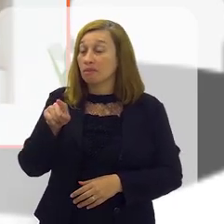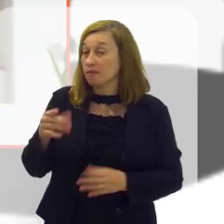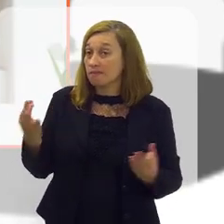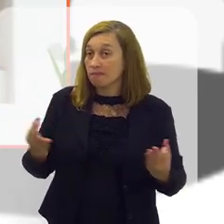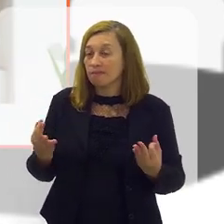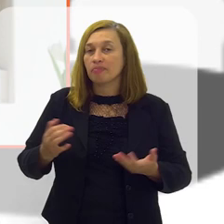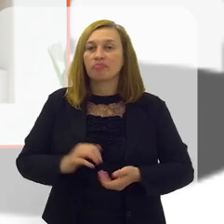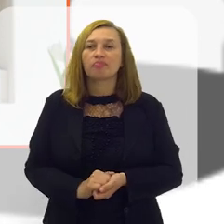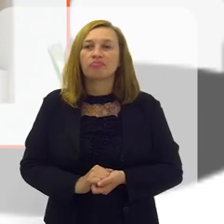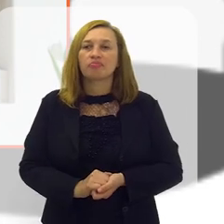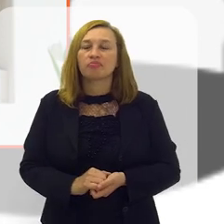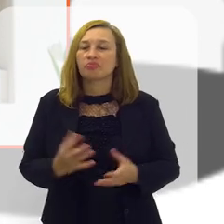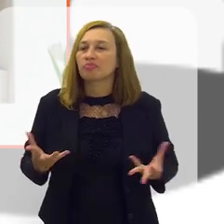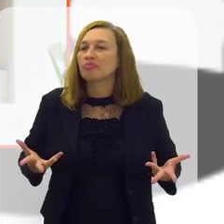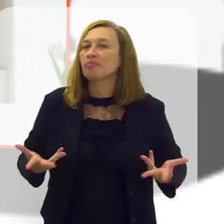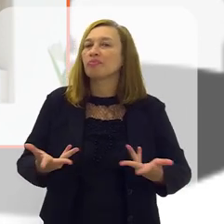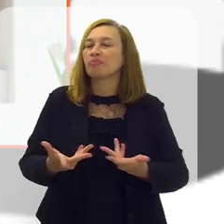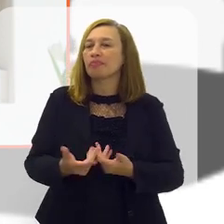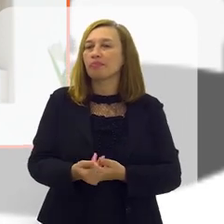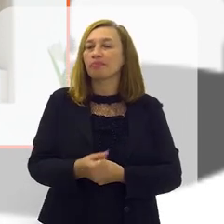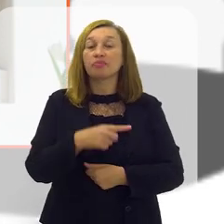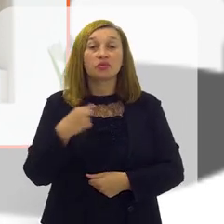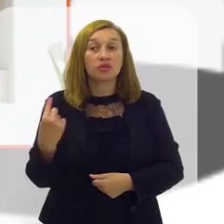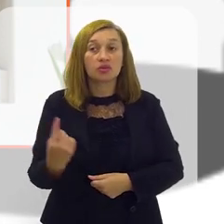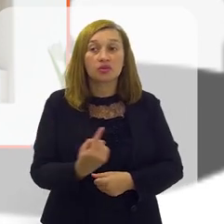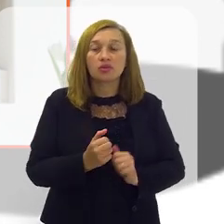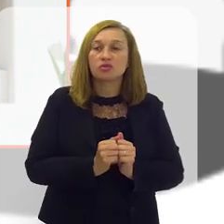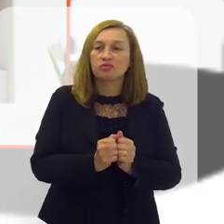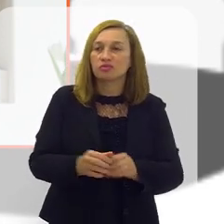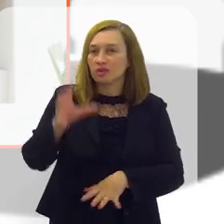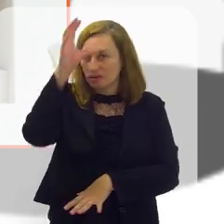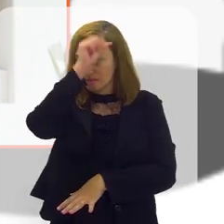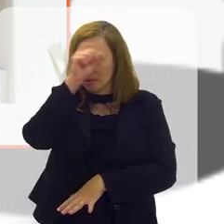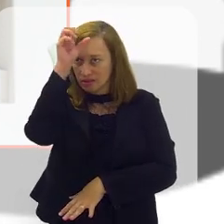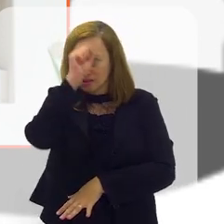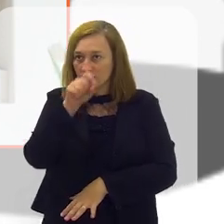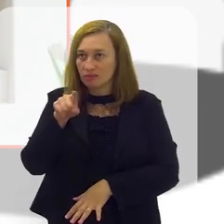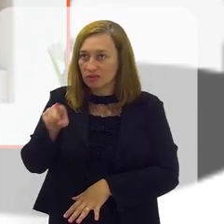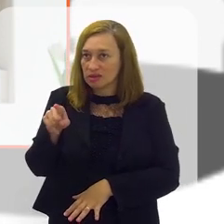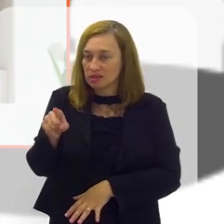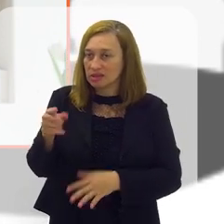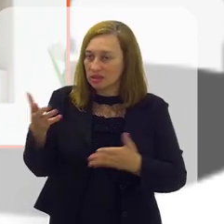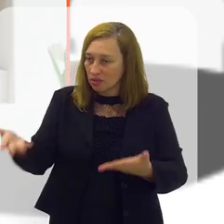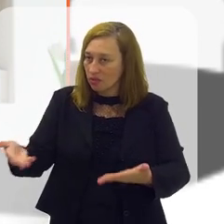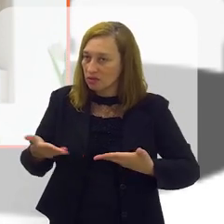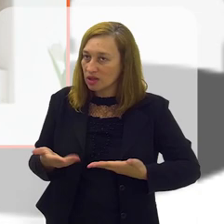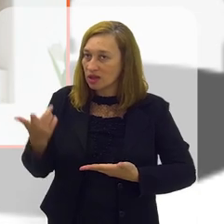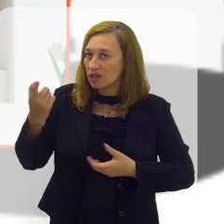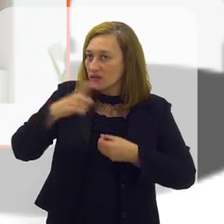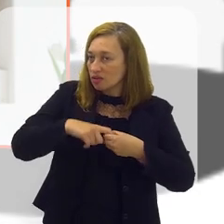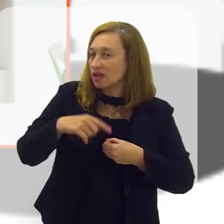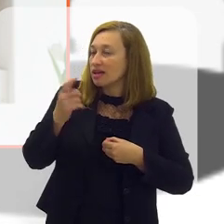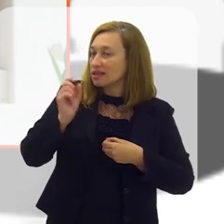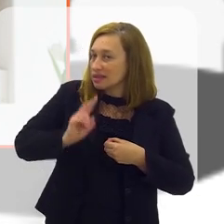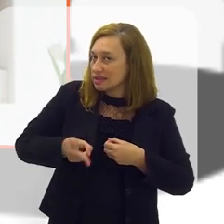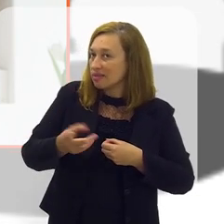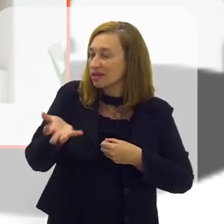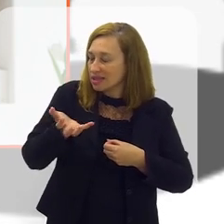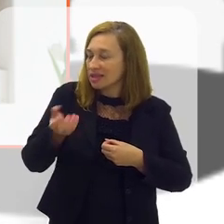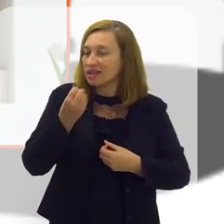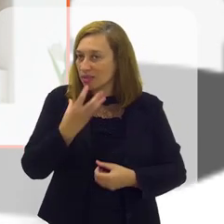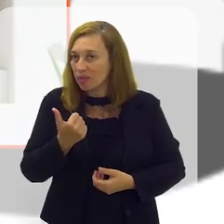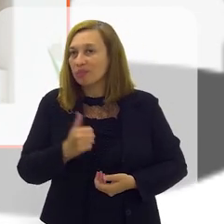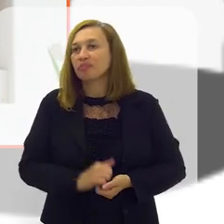Você é fora de série. Foi um programa incrível onde nós todos aprendemos muito. Você está super convidado a voltar assim que